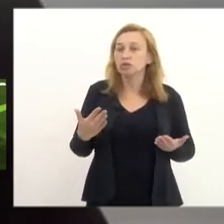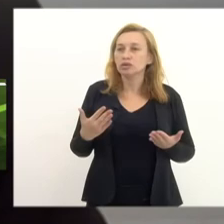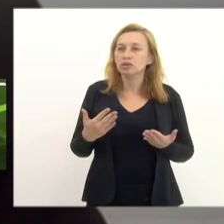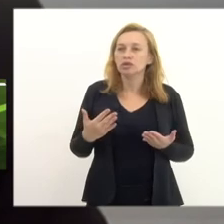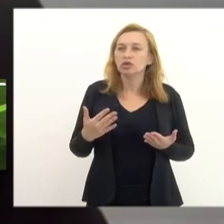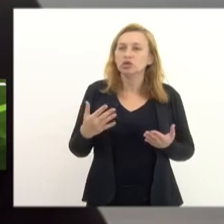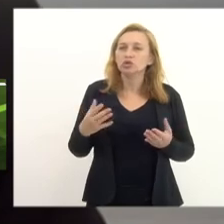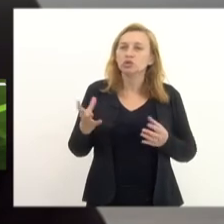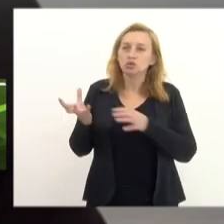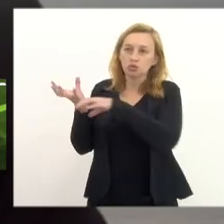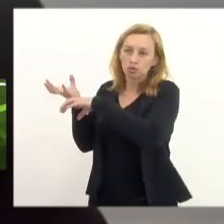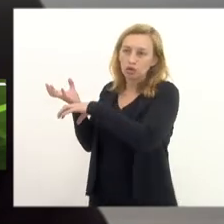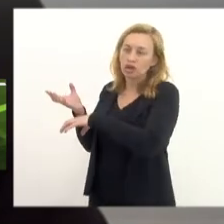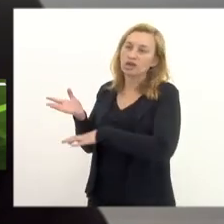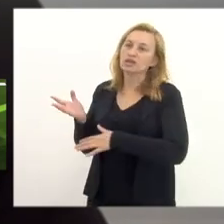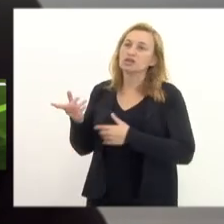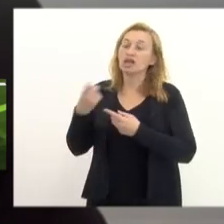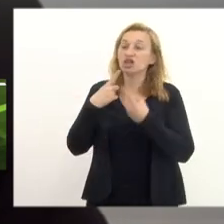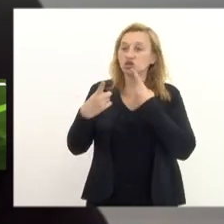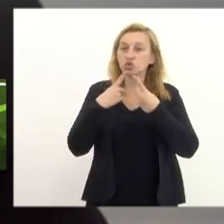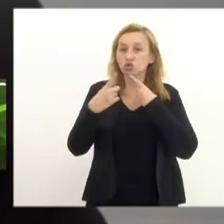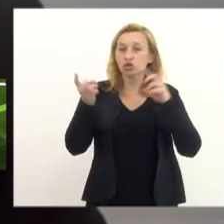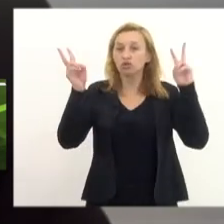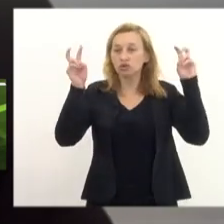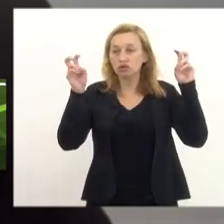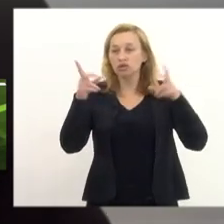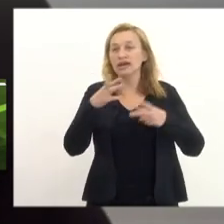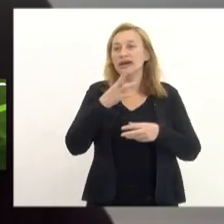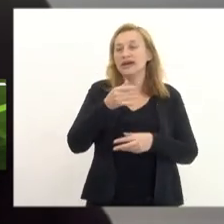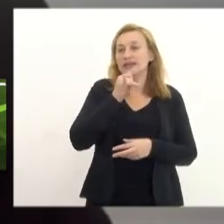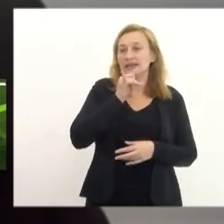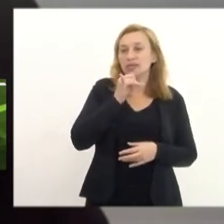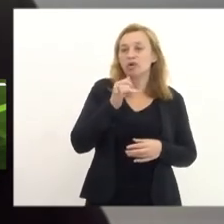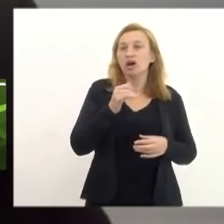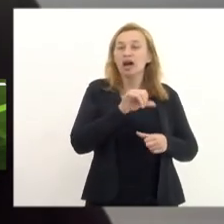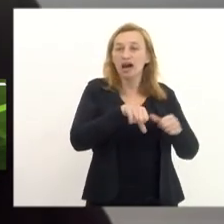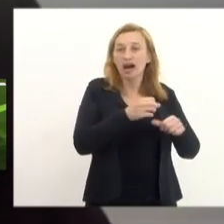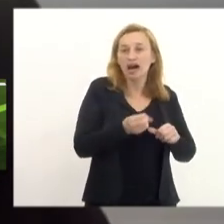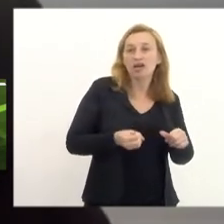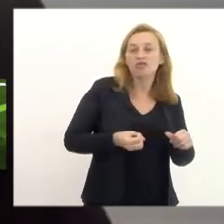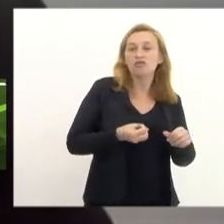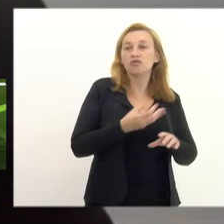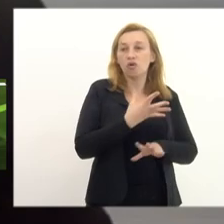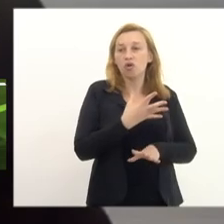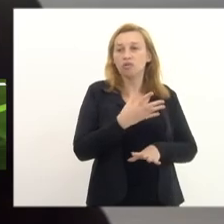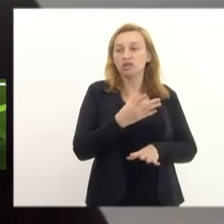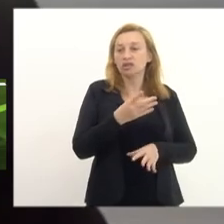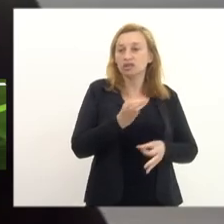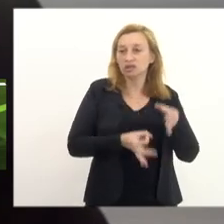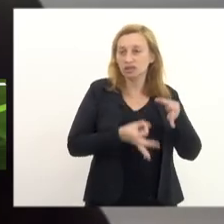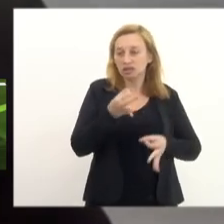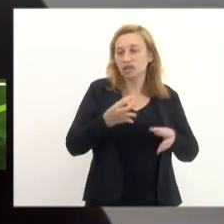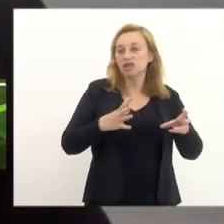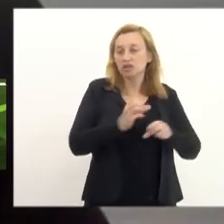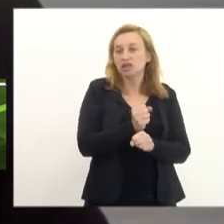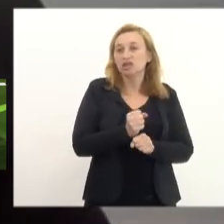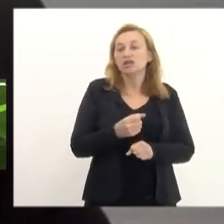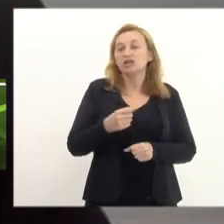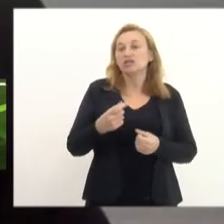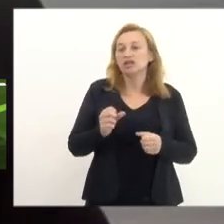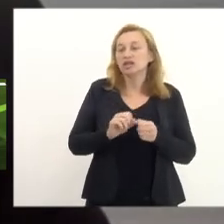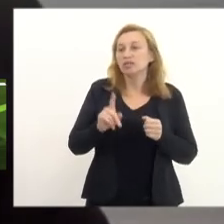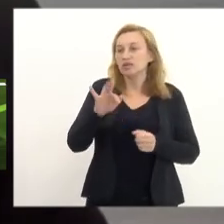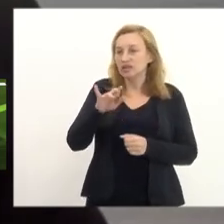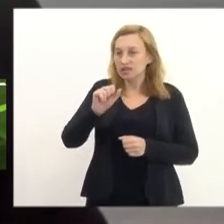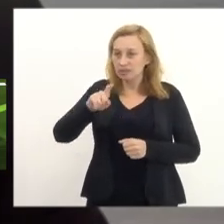no Congresso tramita aí discussões como, por exemplo, a reforma tributária, que faz com que a previsibilidade da rentabilidade